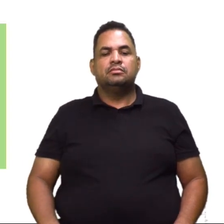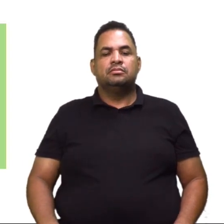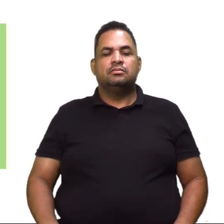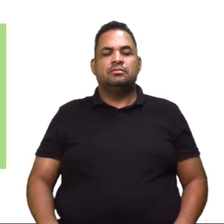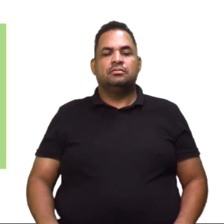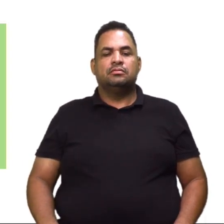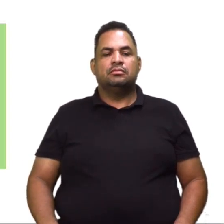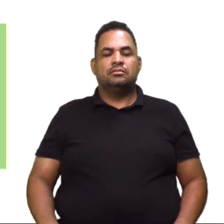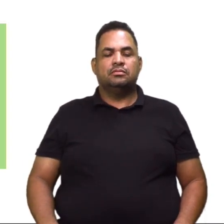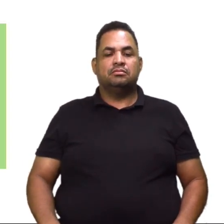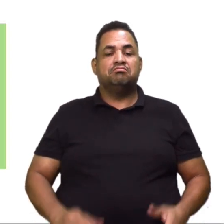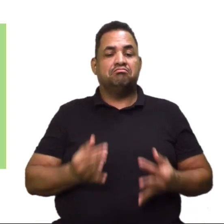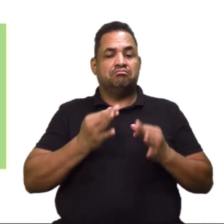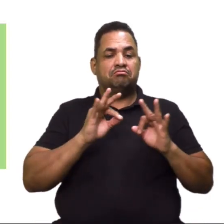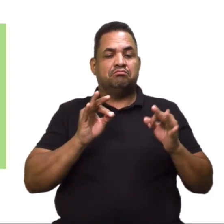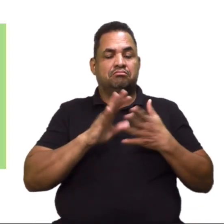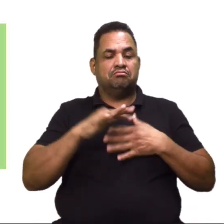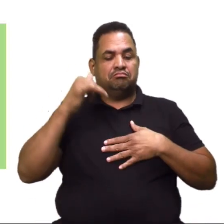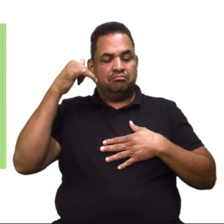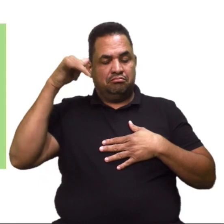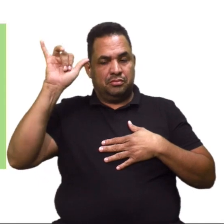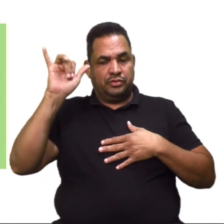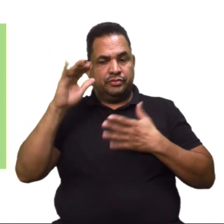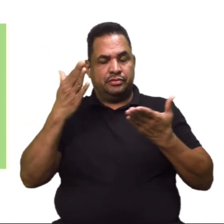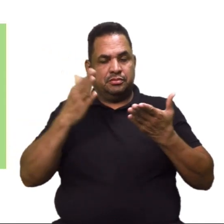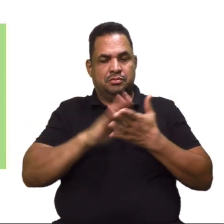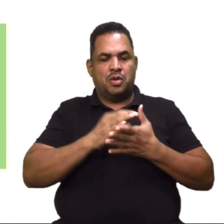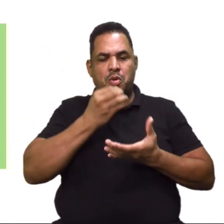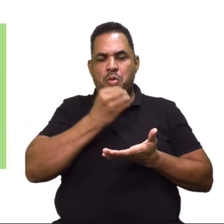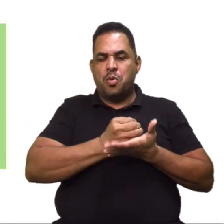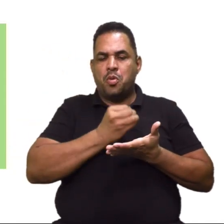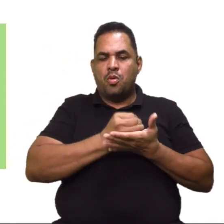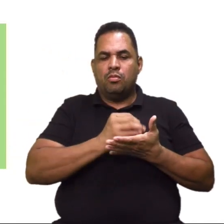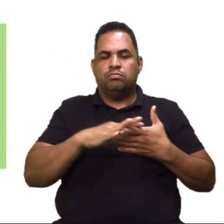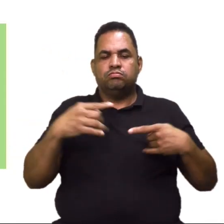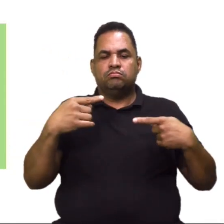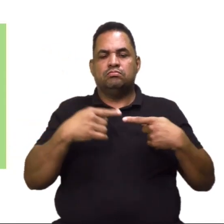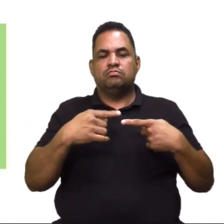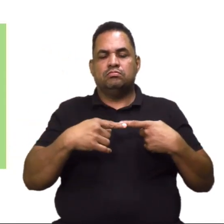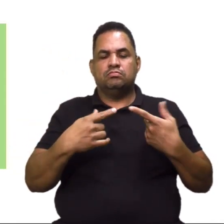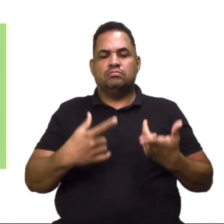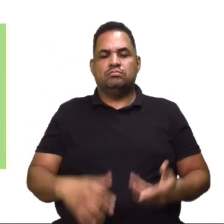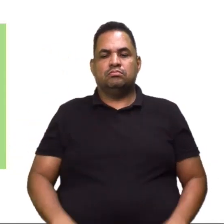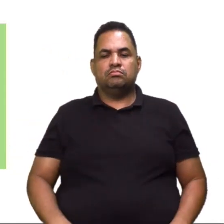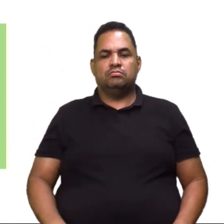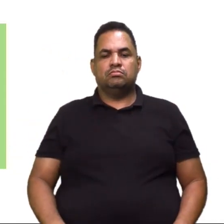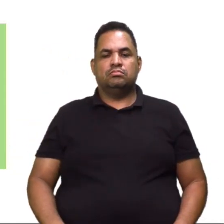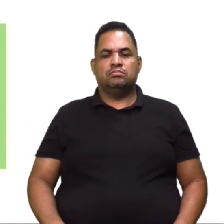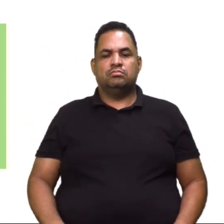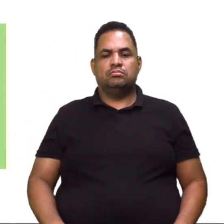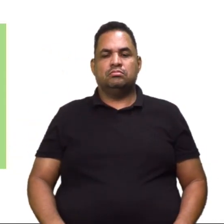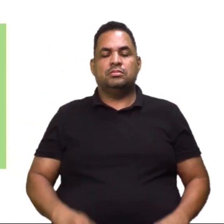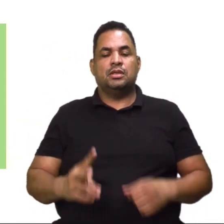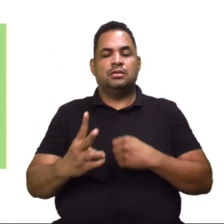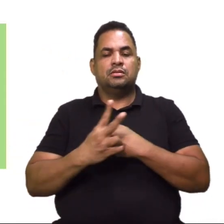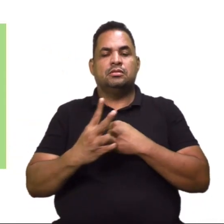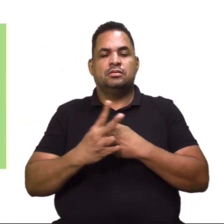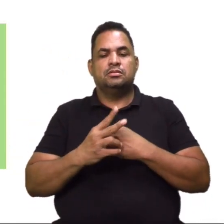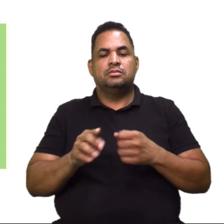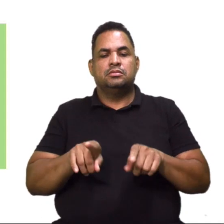prejulgando ninguém. Simplesmente você evita o contato com o copo, tá bom? Com alguns utensílios dessa pessoa, para se proteger e